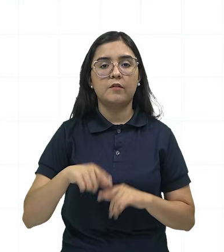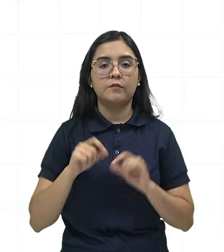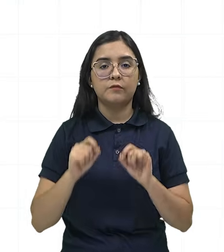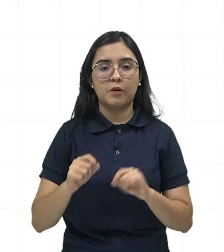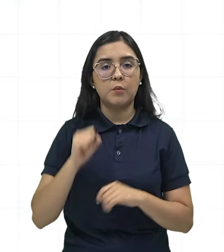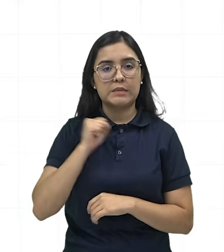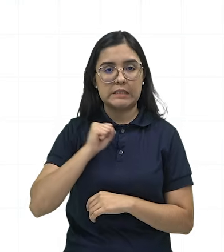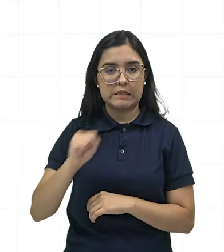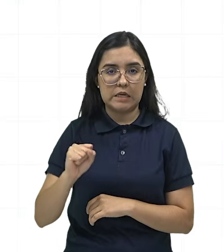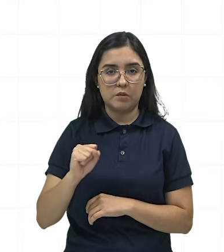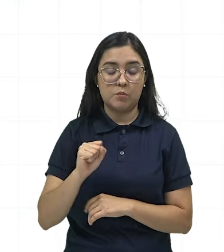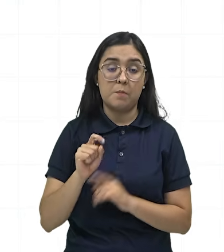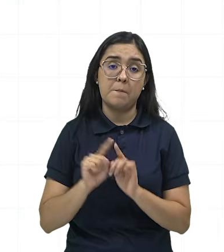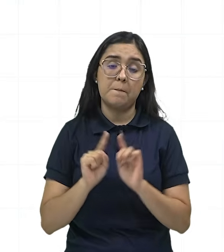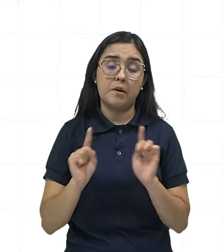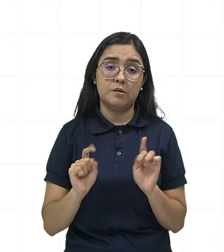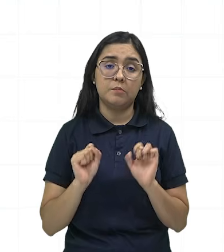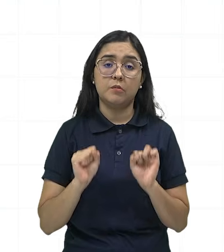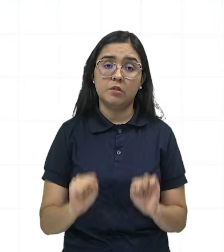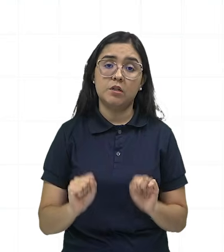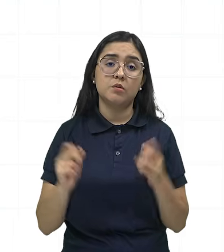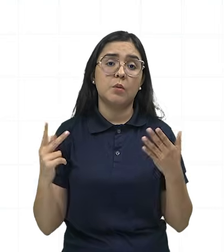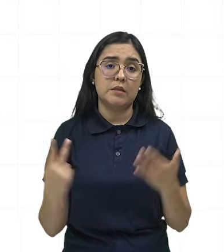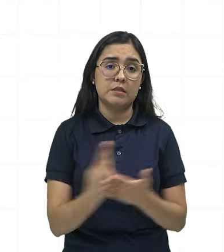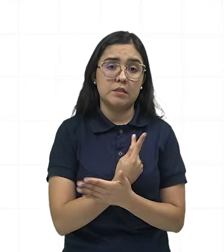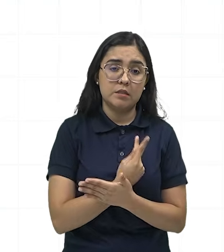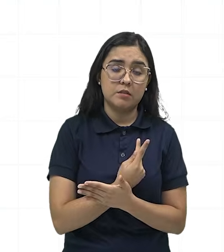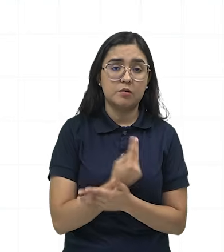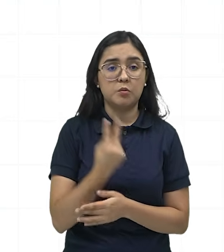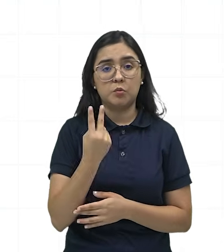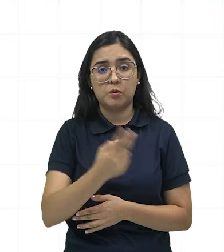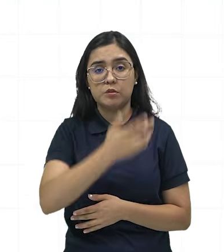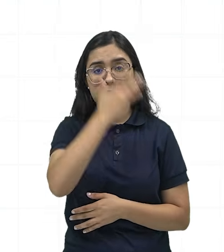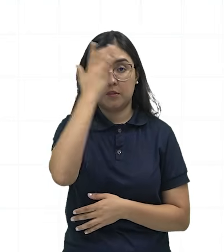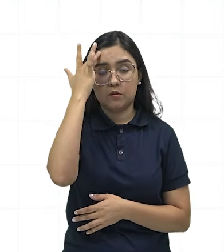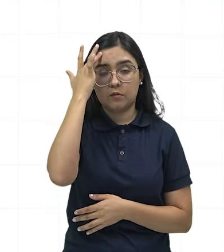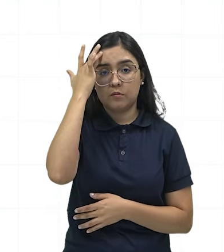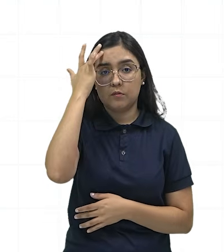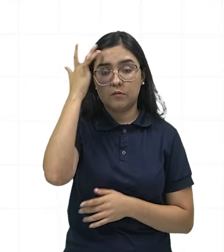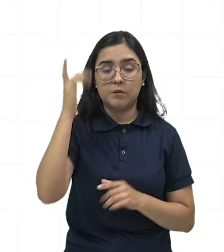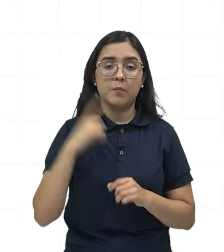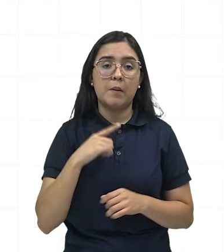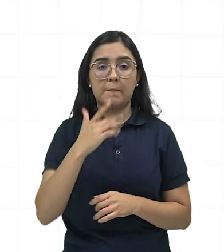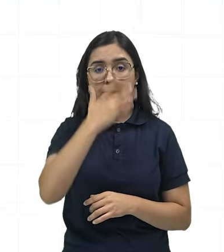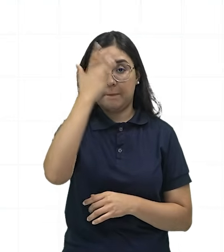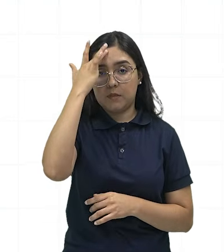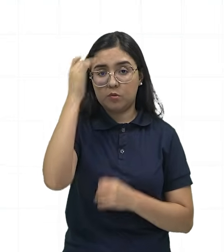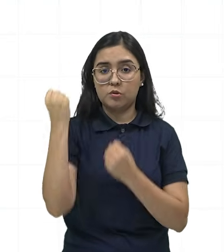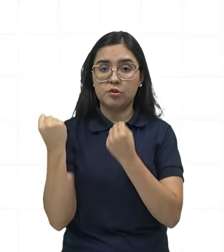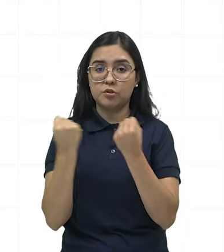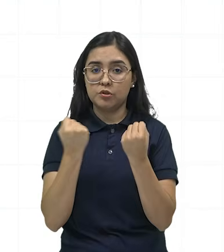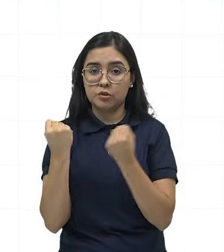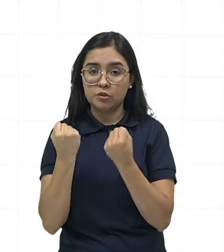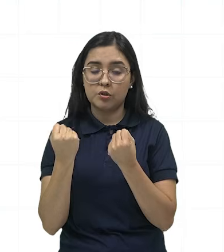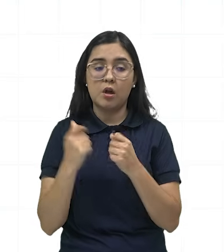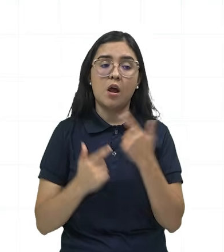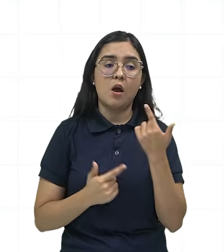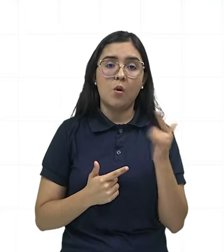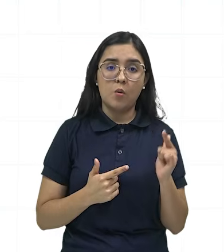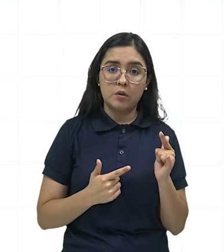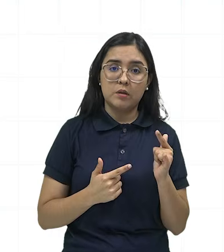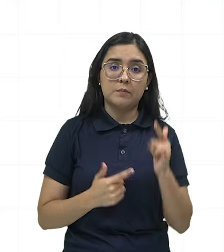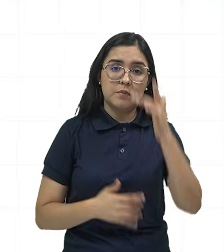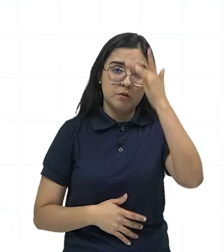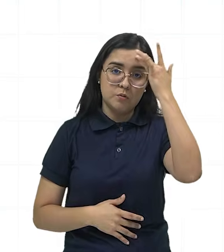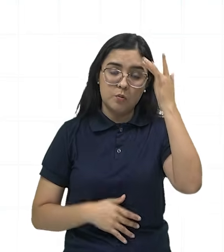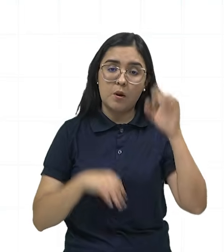assassinato. Mas poderia ter sido um acidente entre duas pessoas, né? Uma pessoa estava dirigindo carro, outra estava dirigindo moto, e